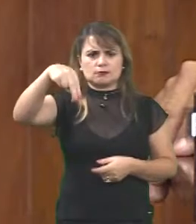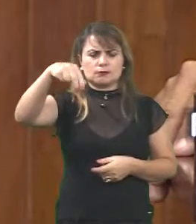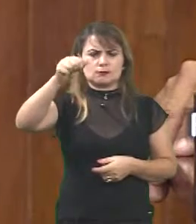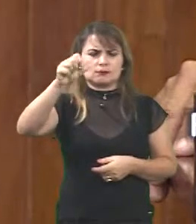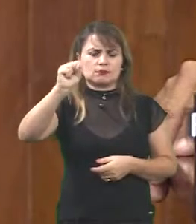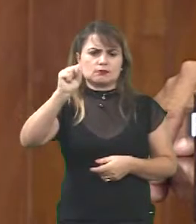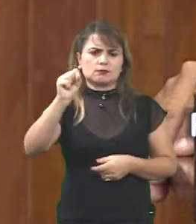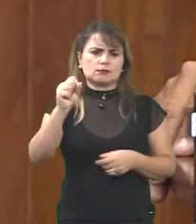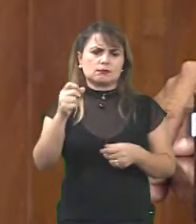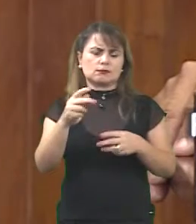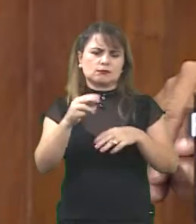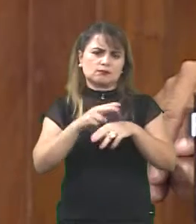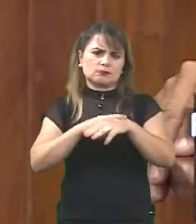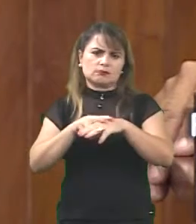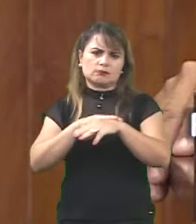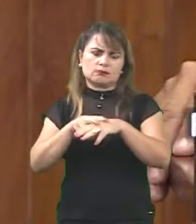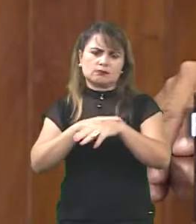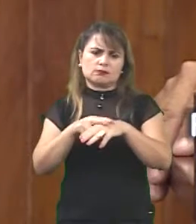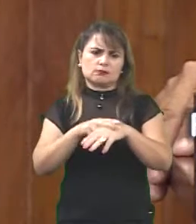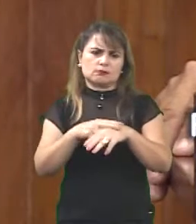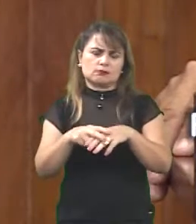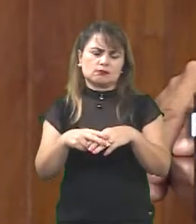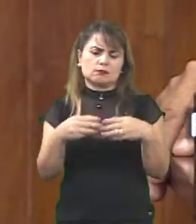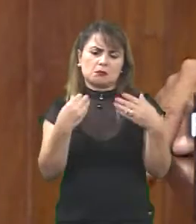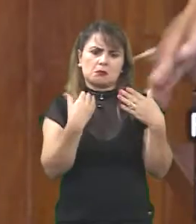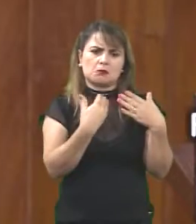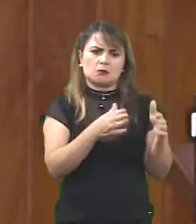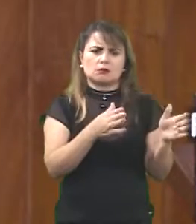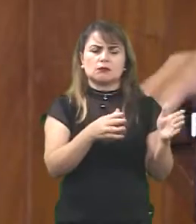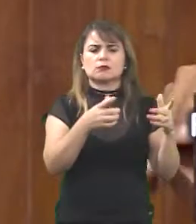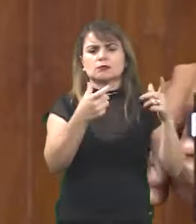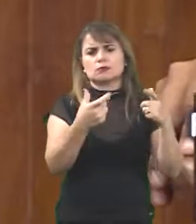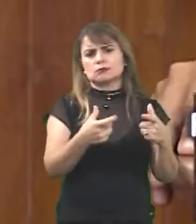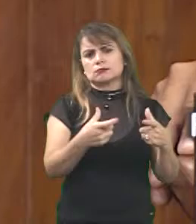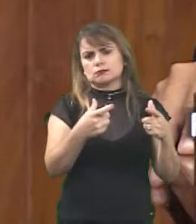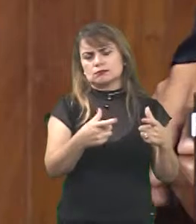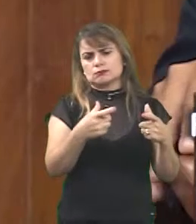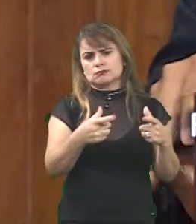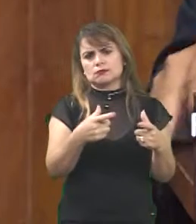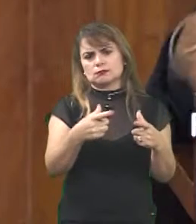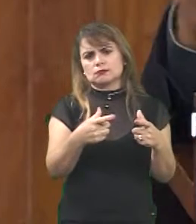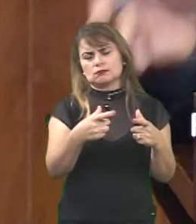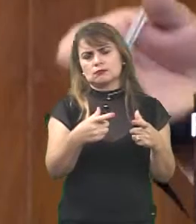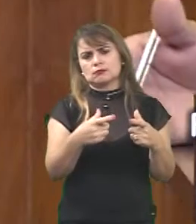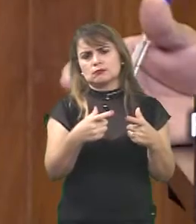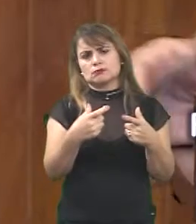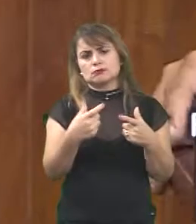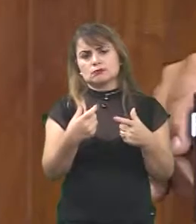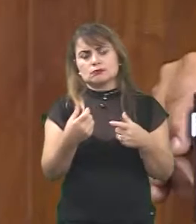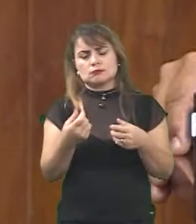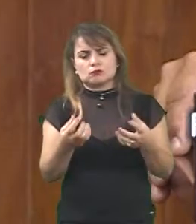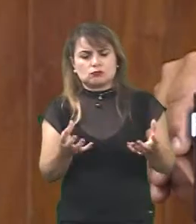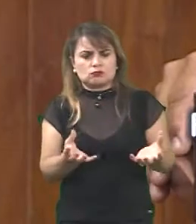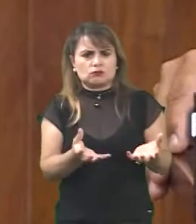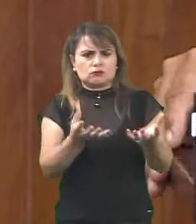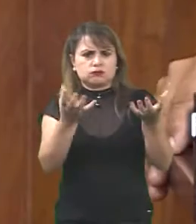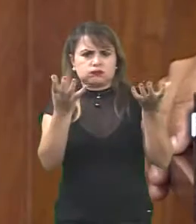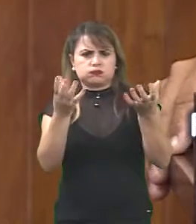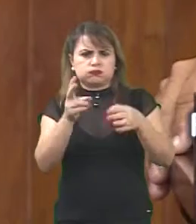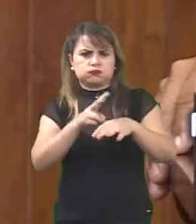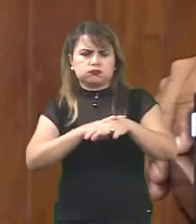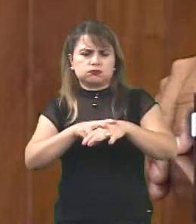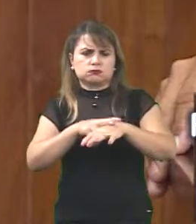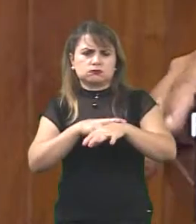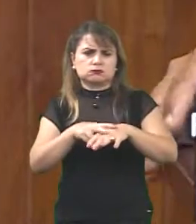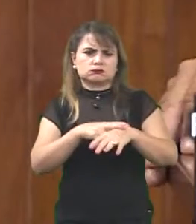Rocha estivesse feito aquela continuidade ali, seria muito mais fácil o